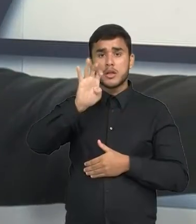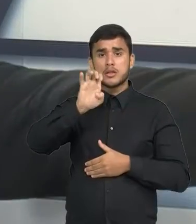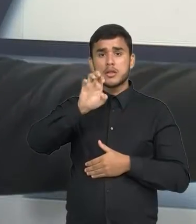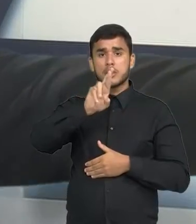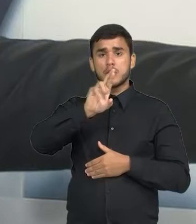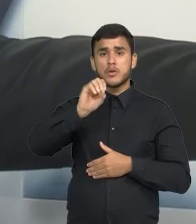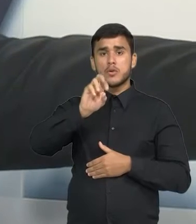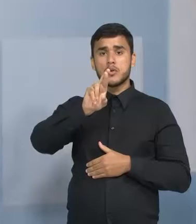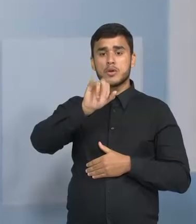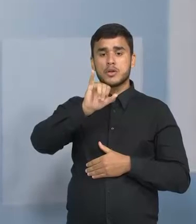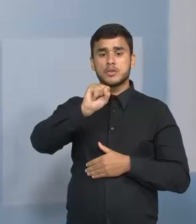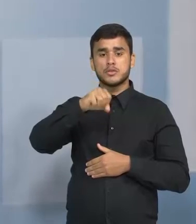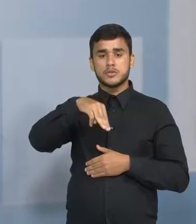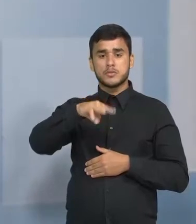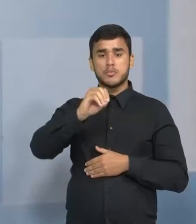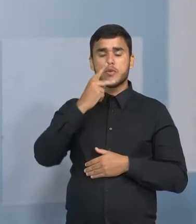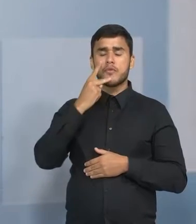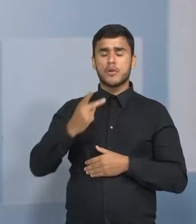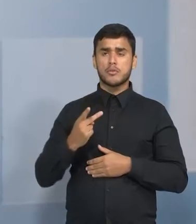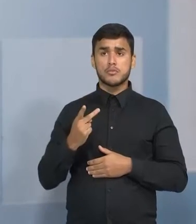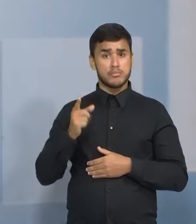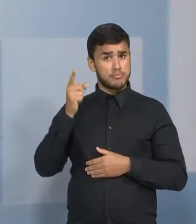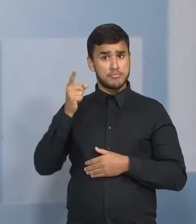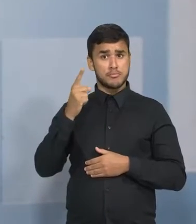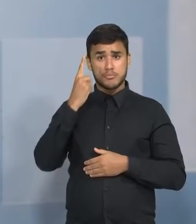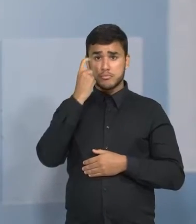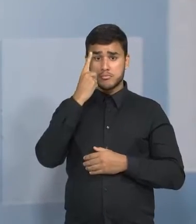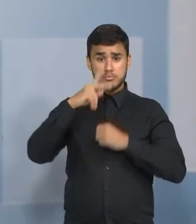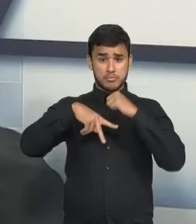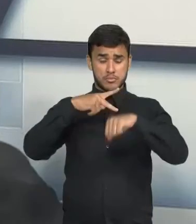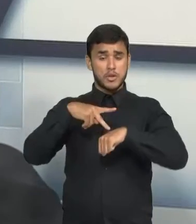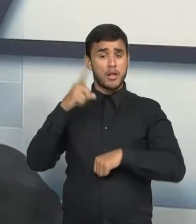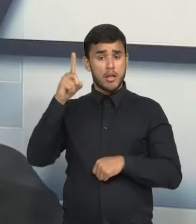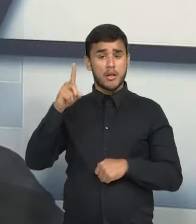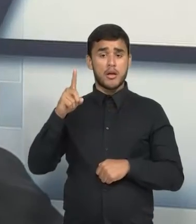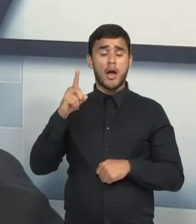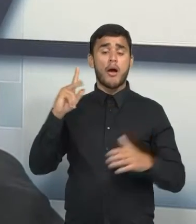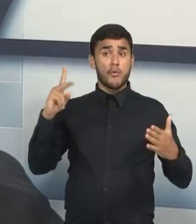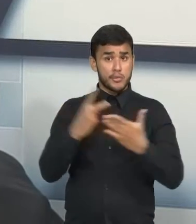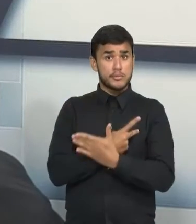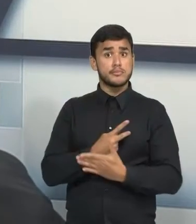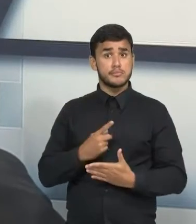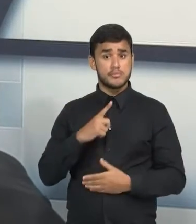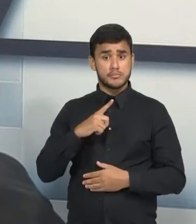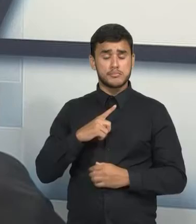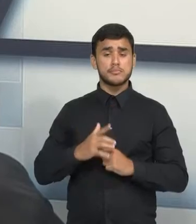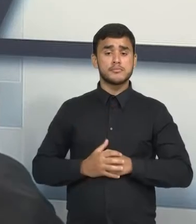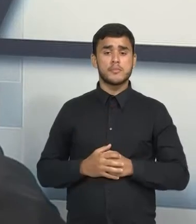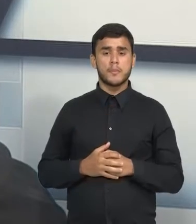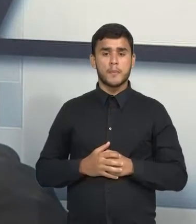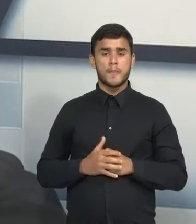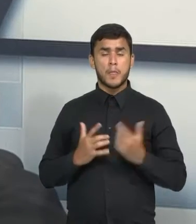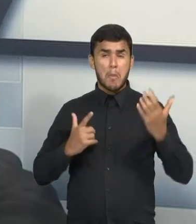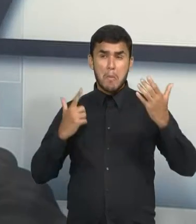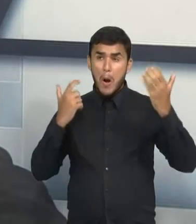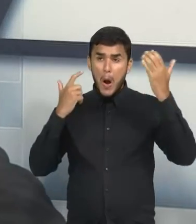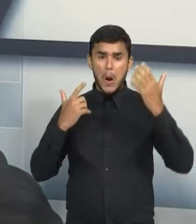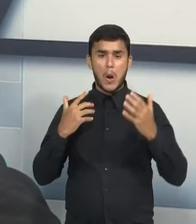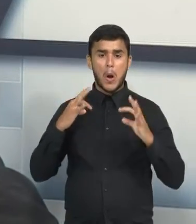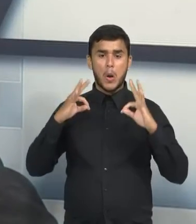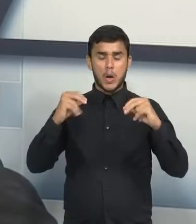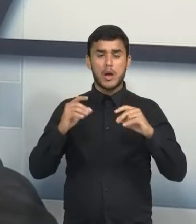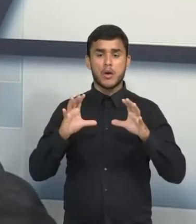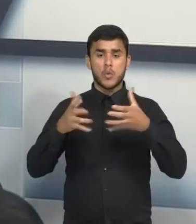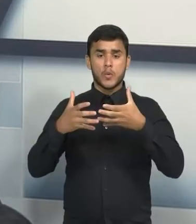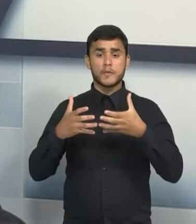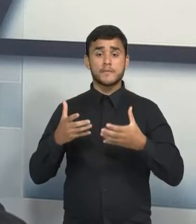Luiz colocou muito parecido aqui. O que é que aconteceria uma medida mais grave contra as facções? Viria o